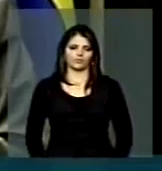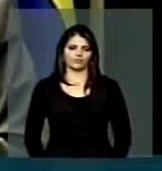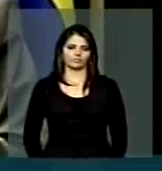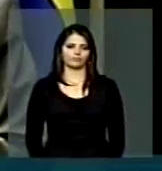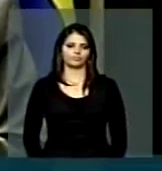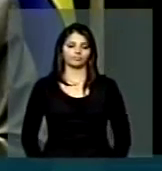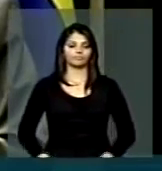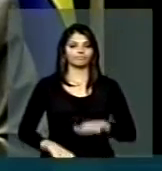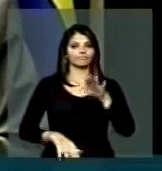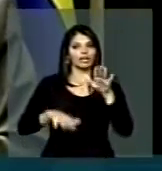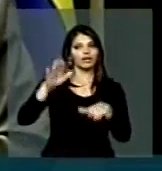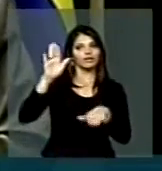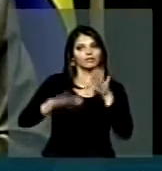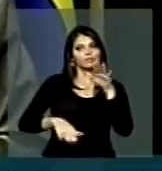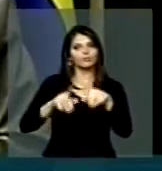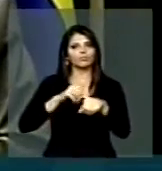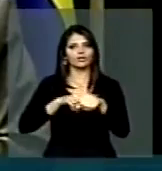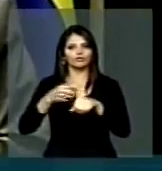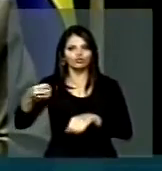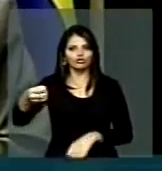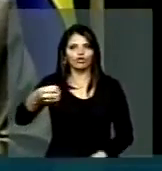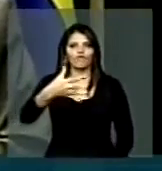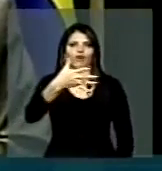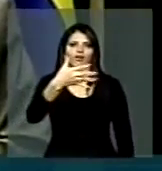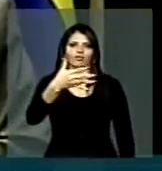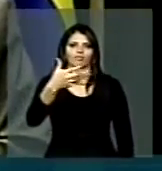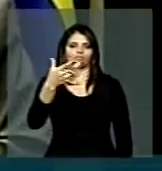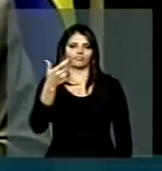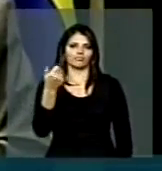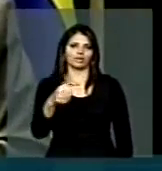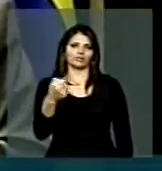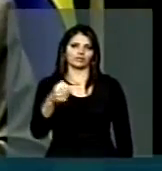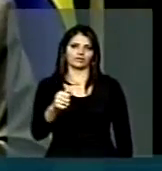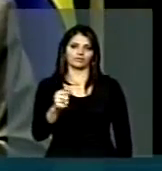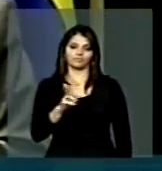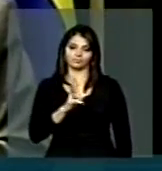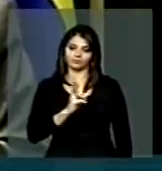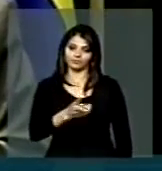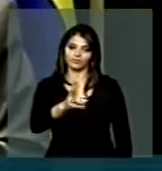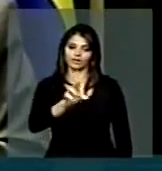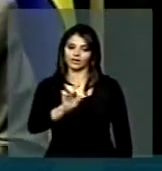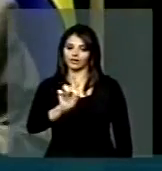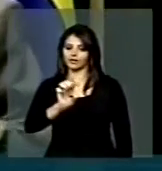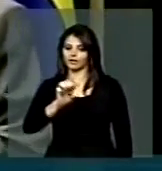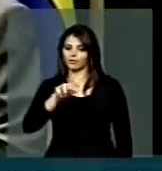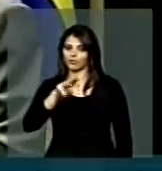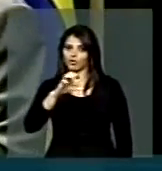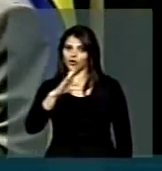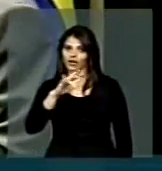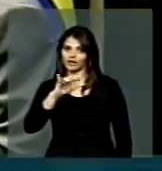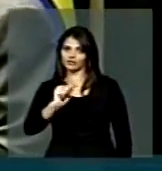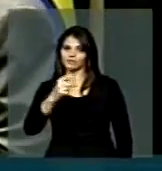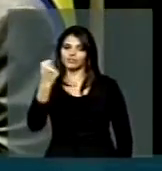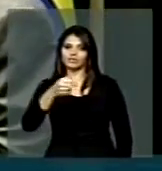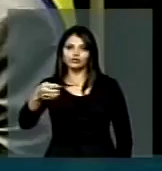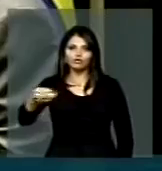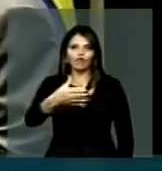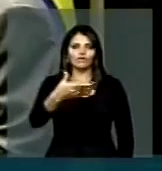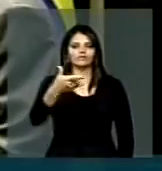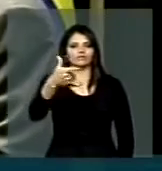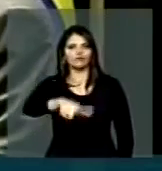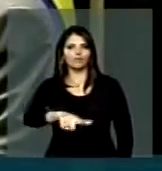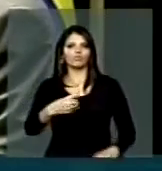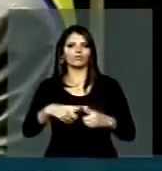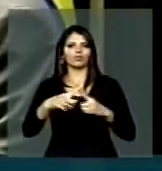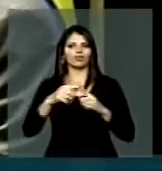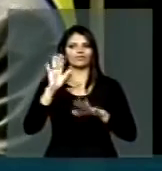Há momentos em que é preciso renovar. Sempre. A democracia requer sempre renovação. Às vezes é duro, porque a renovação vai